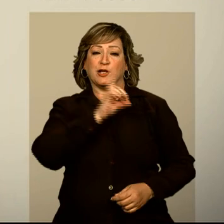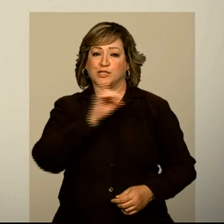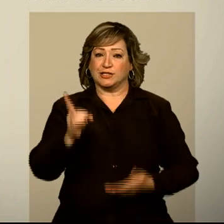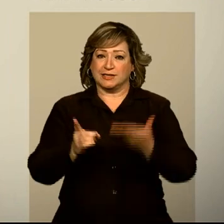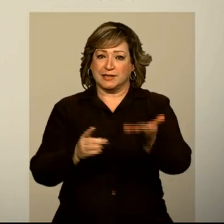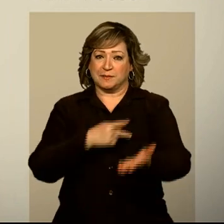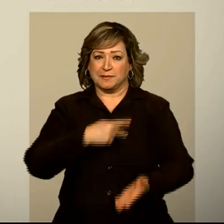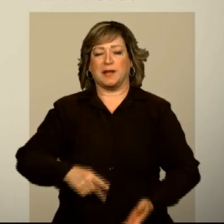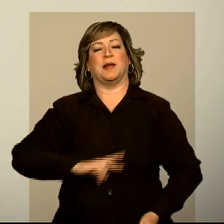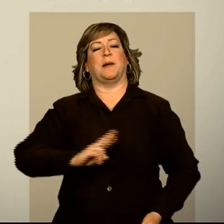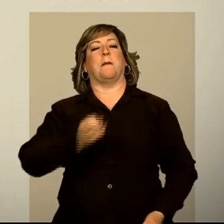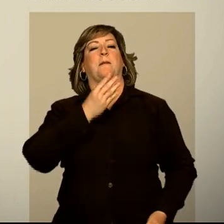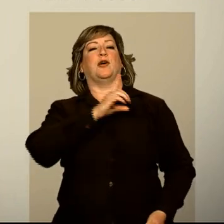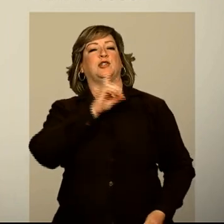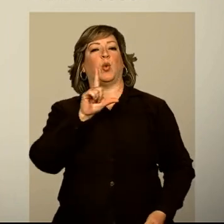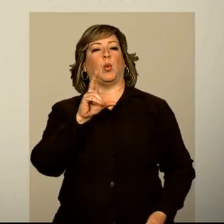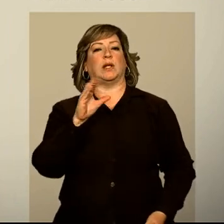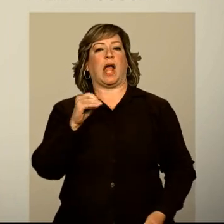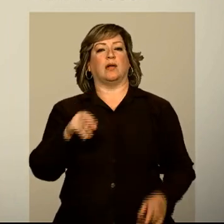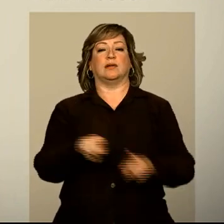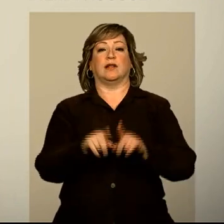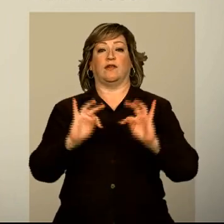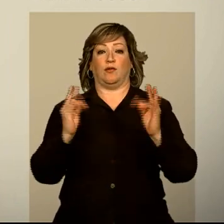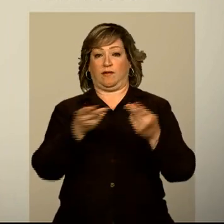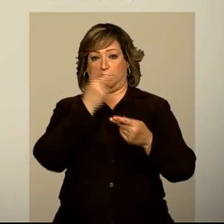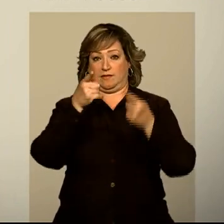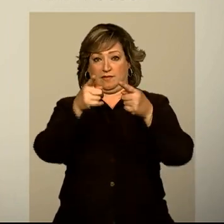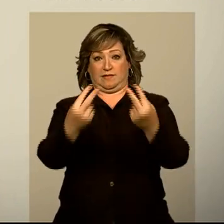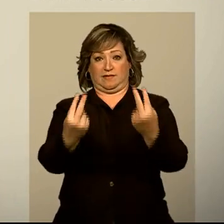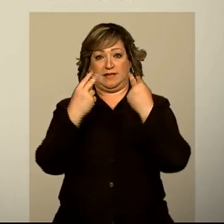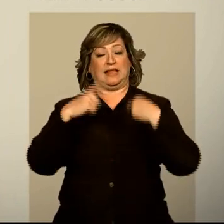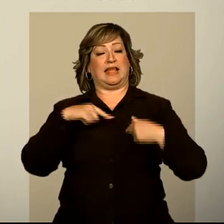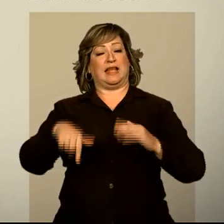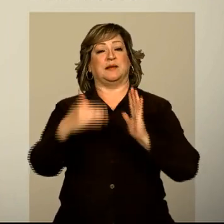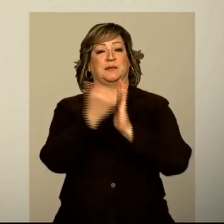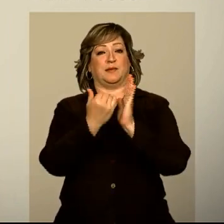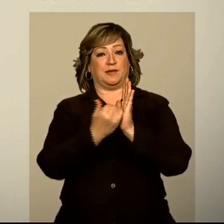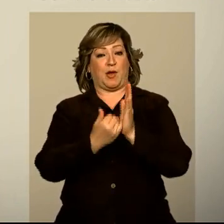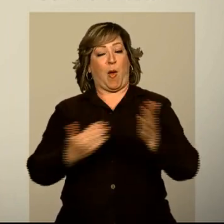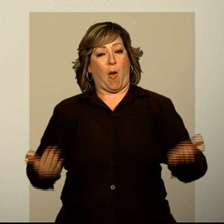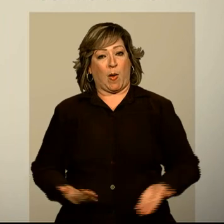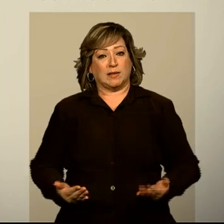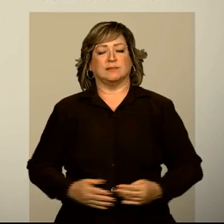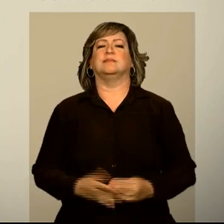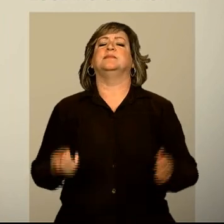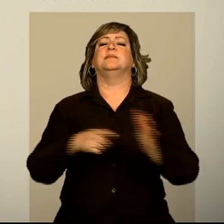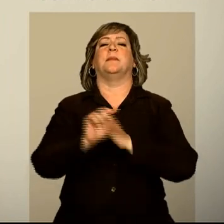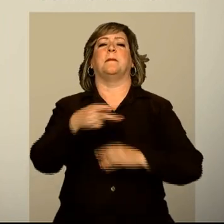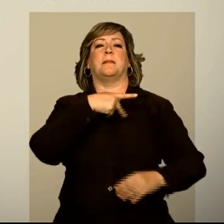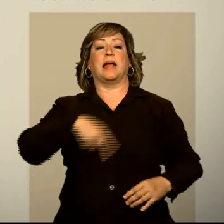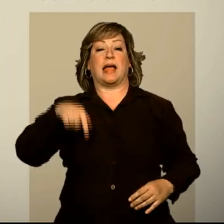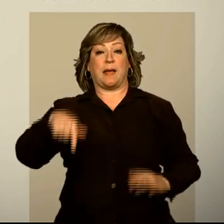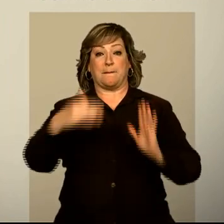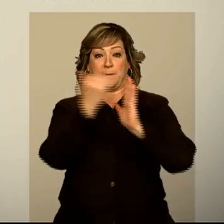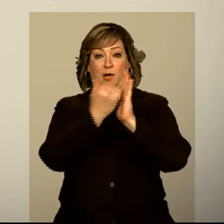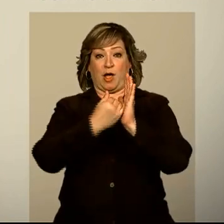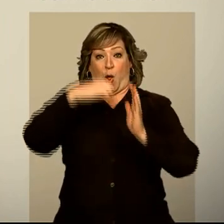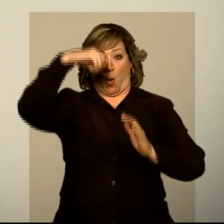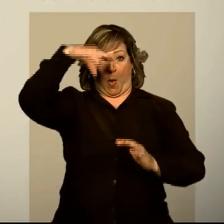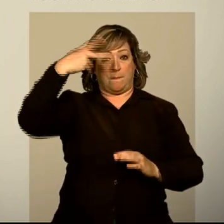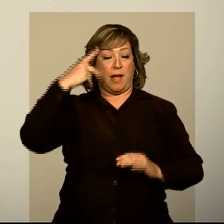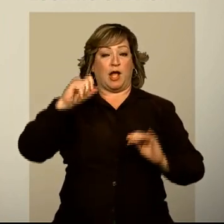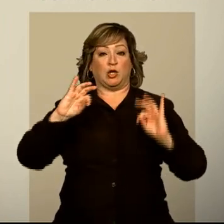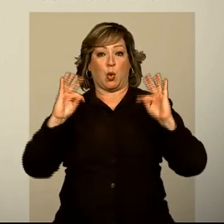dia presidenta Bom dia Luciano e bom dia para você que nos acompanha aqui no café hoje presidente do programa Luz Para Todos